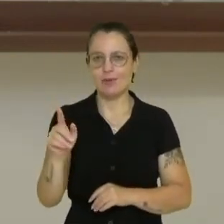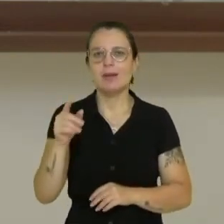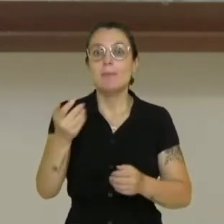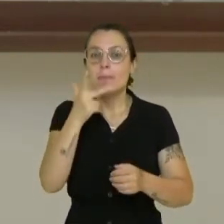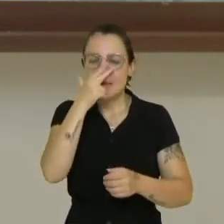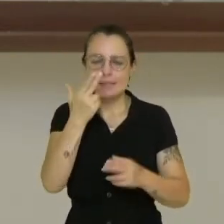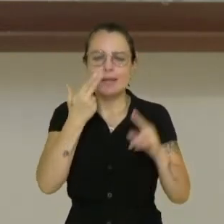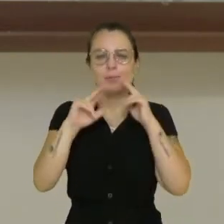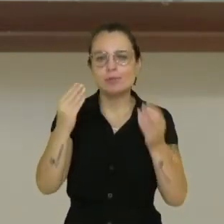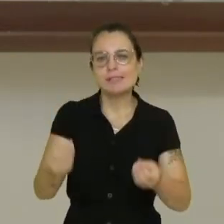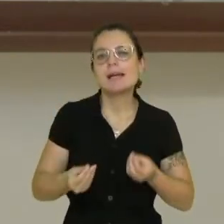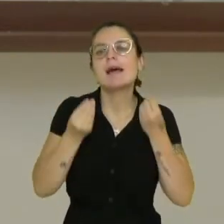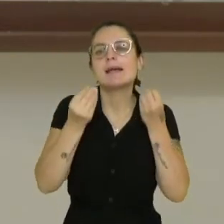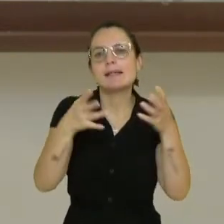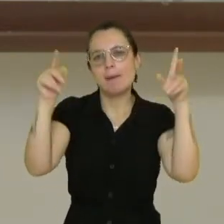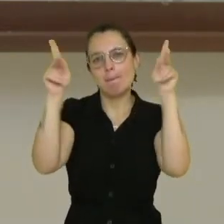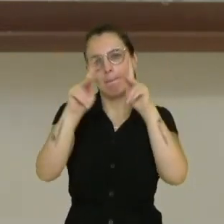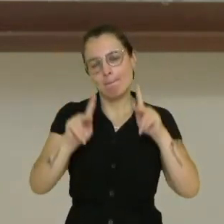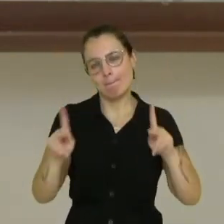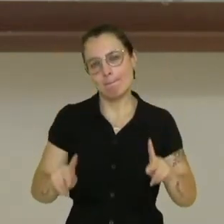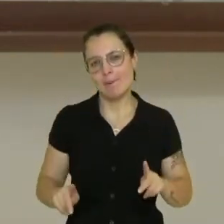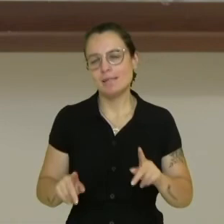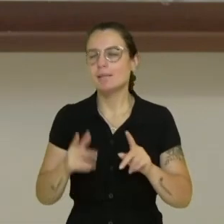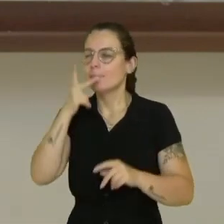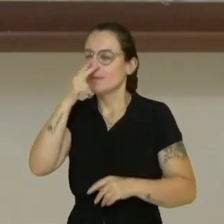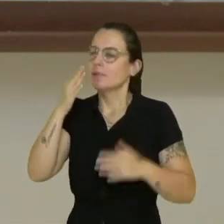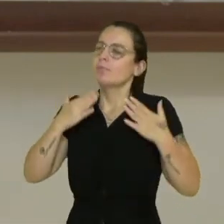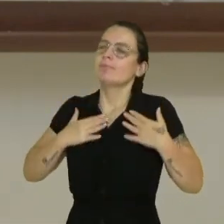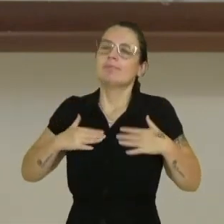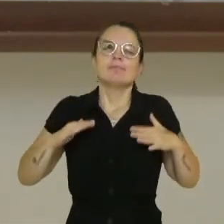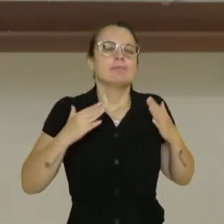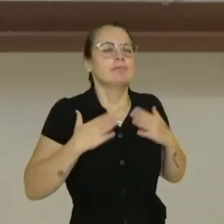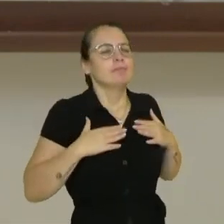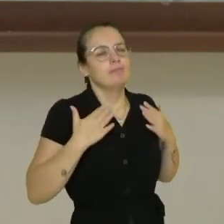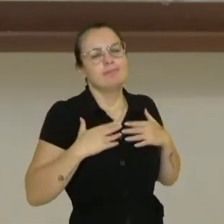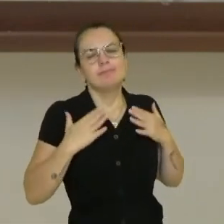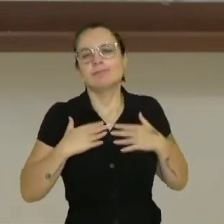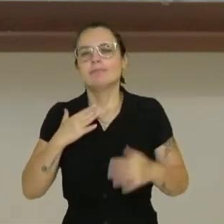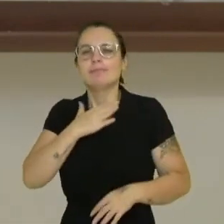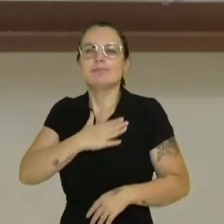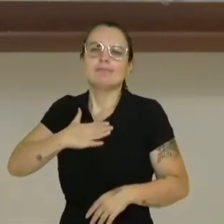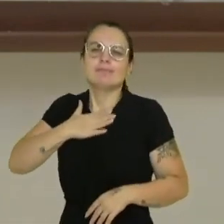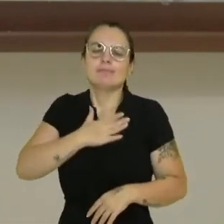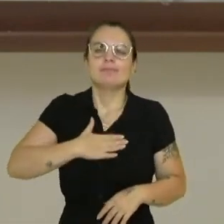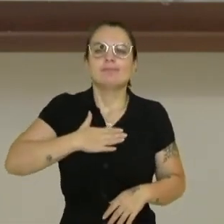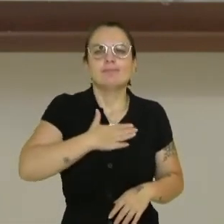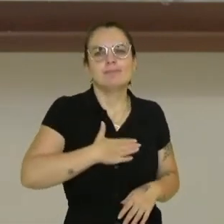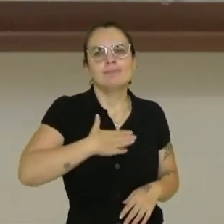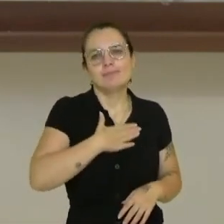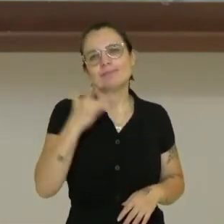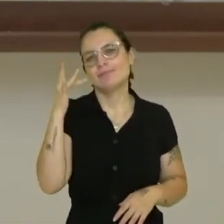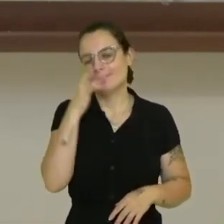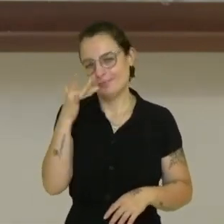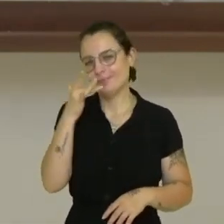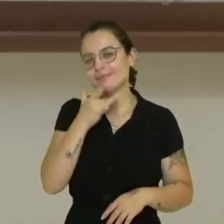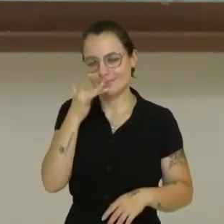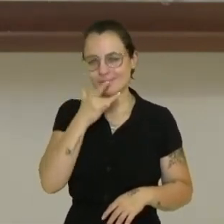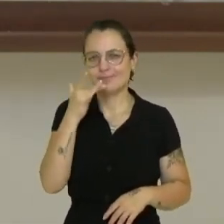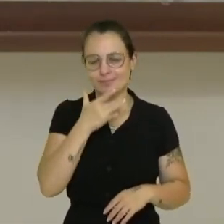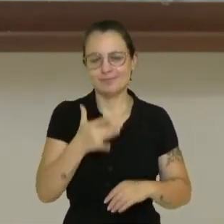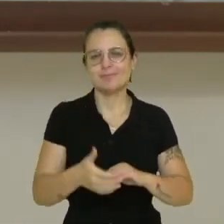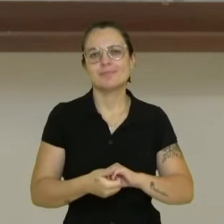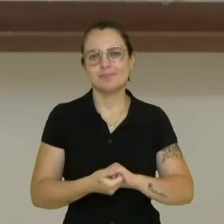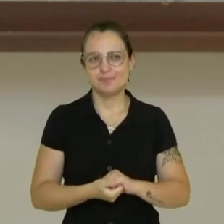ela transcende o seu estado de ser e te leva a experimentar sensações até então nunca vivenciadas